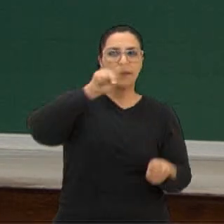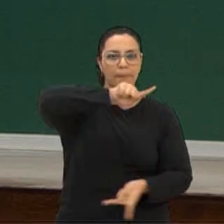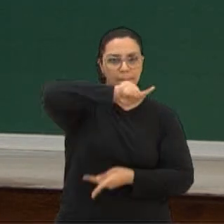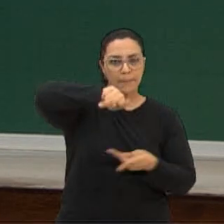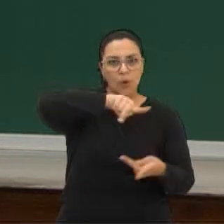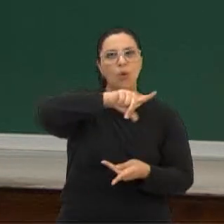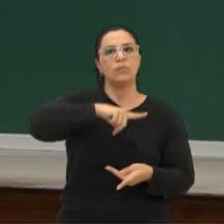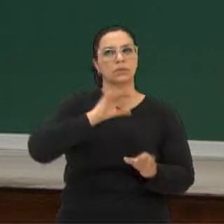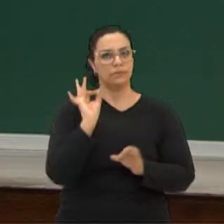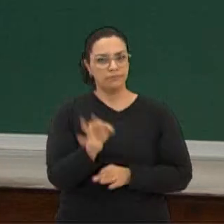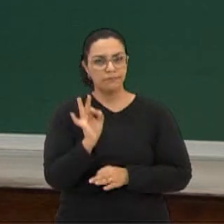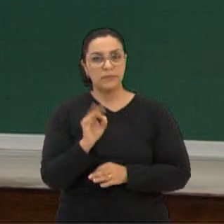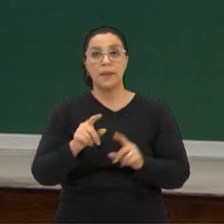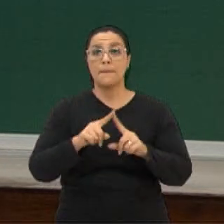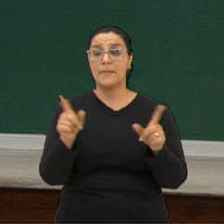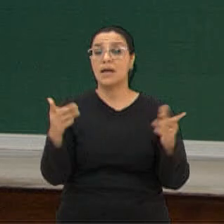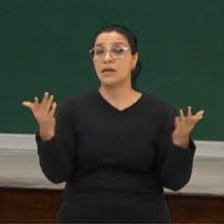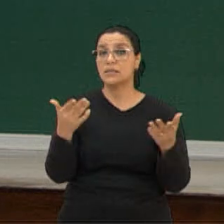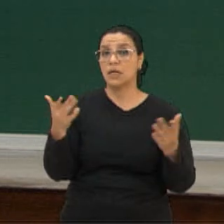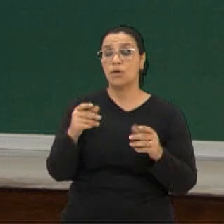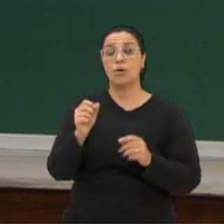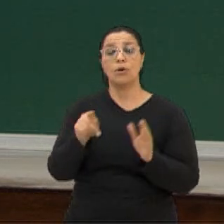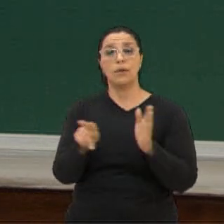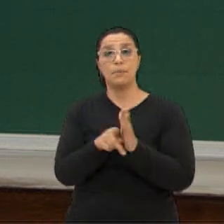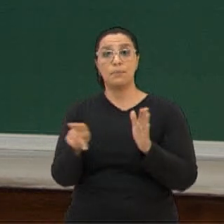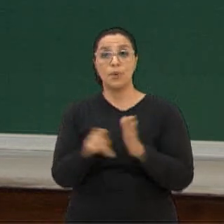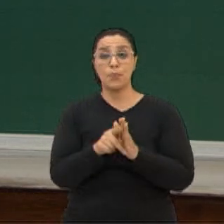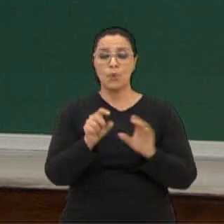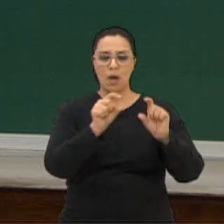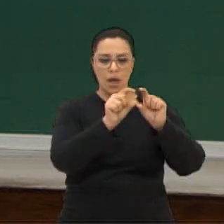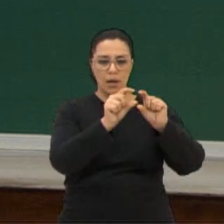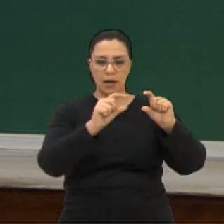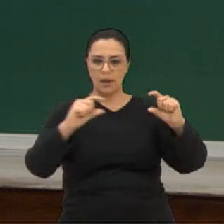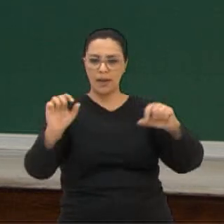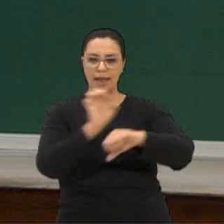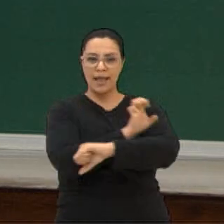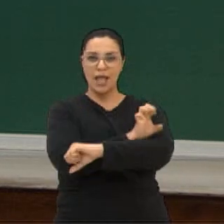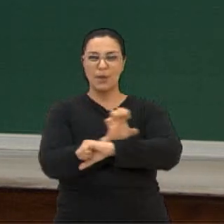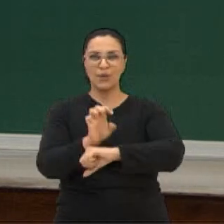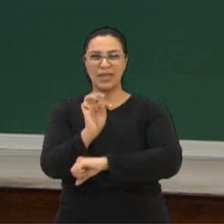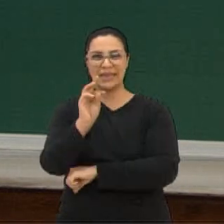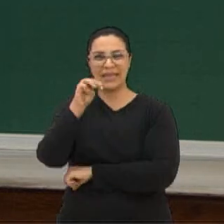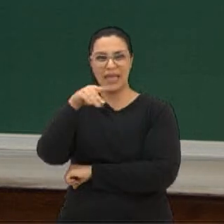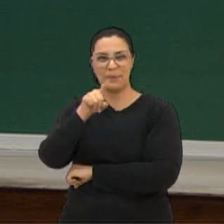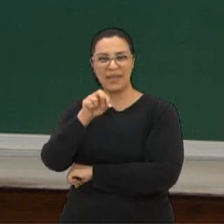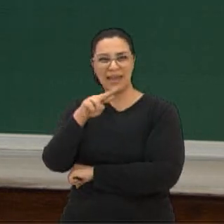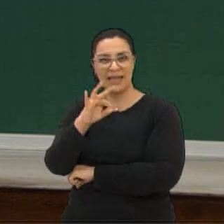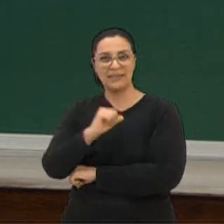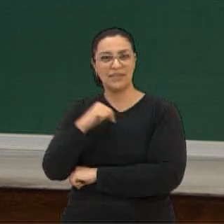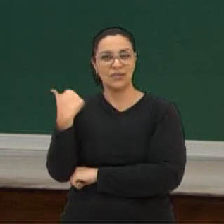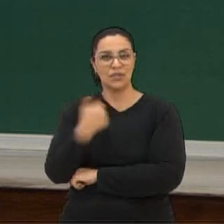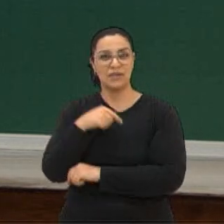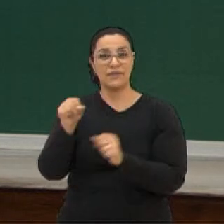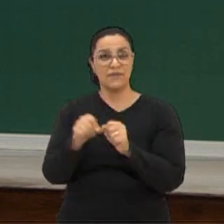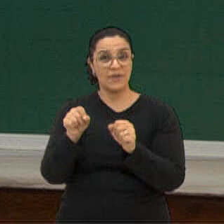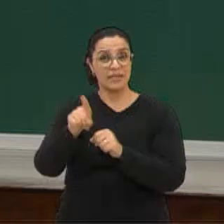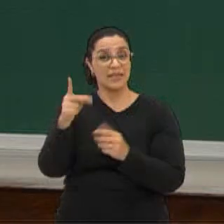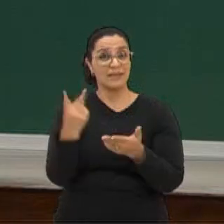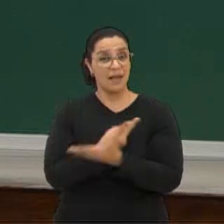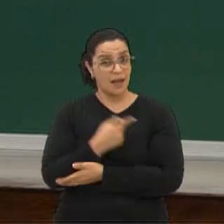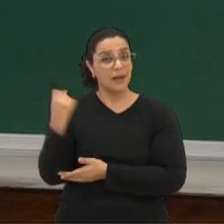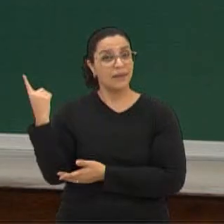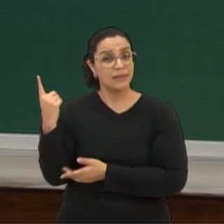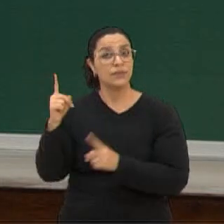porém em menor intensidade em comparação com as zonas temperadas. E é isso que torna essa questão